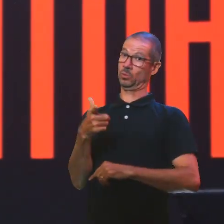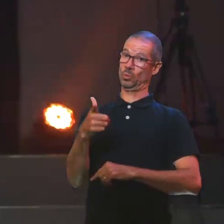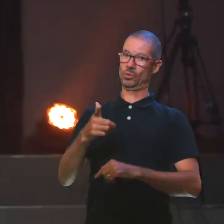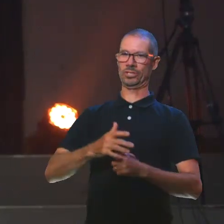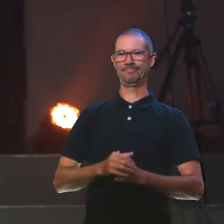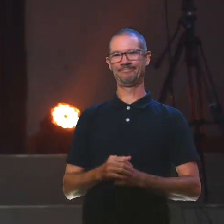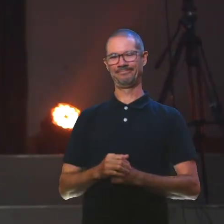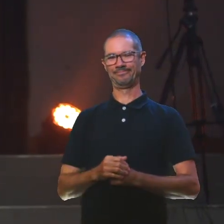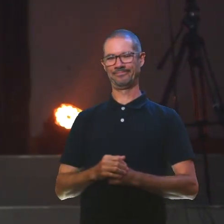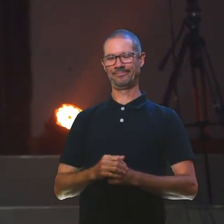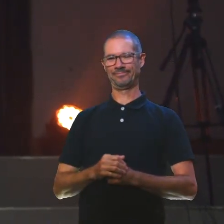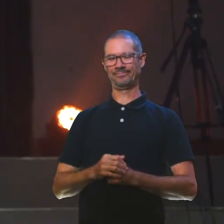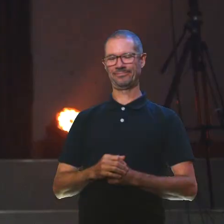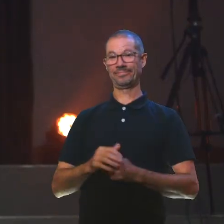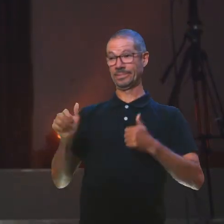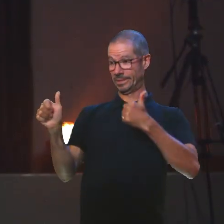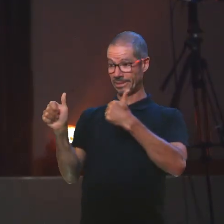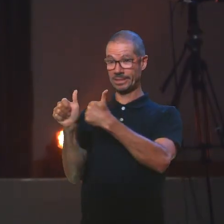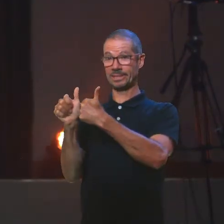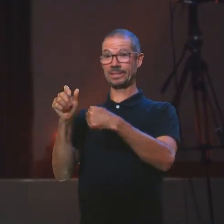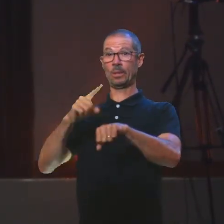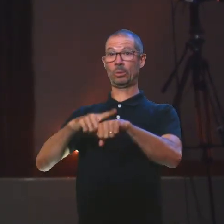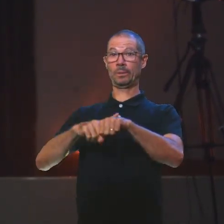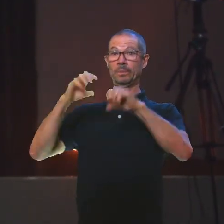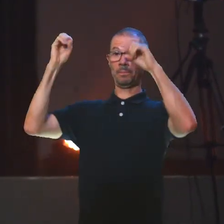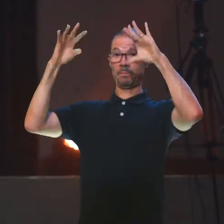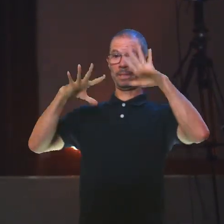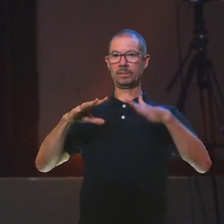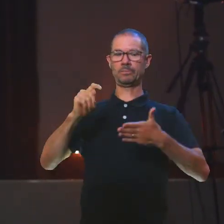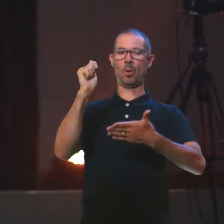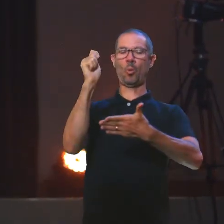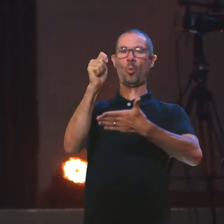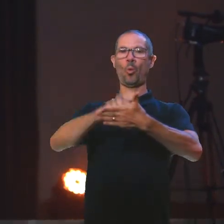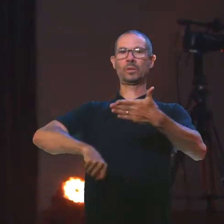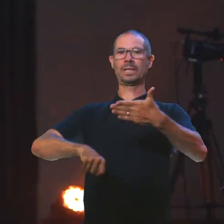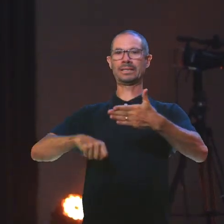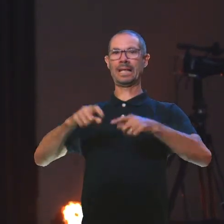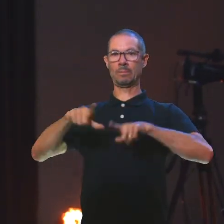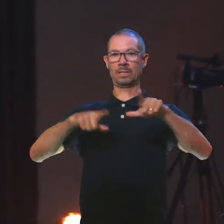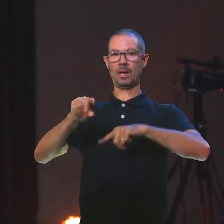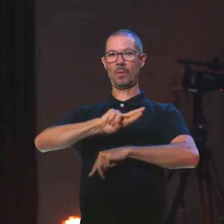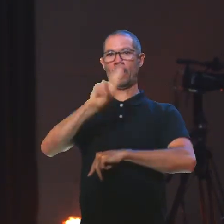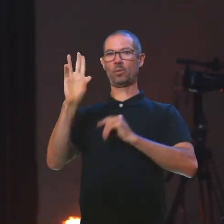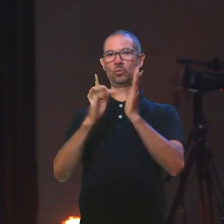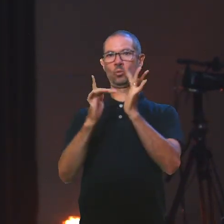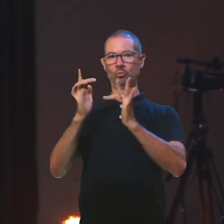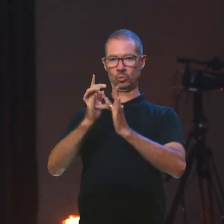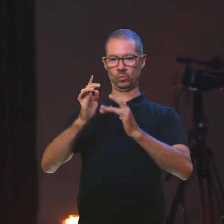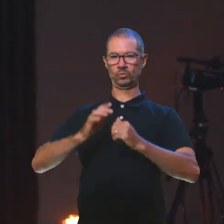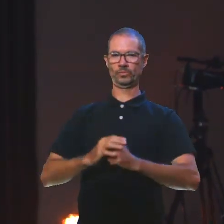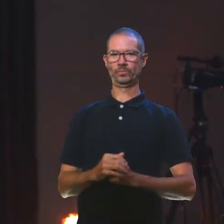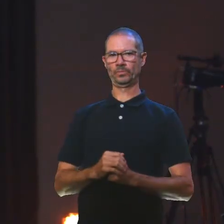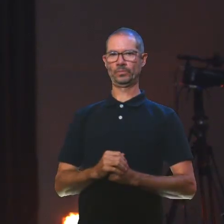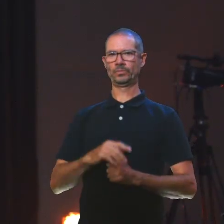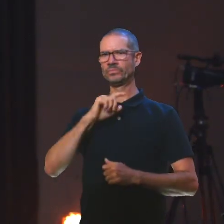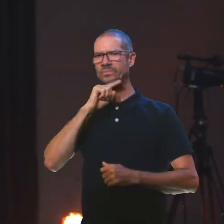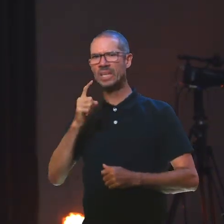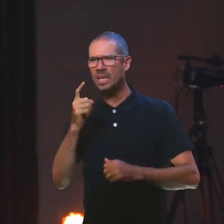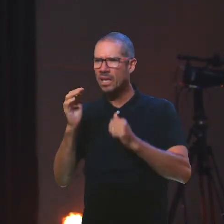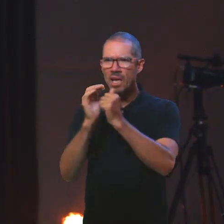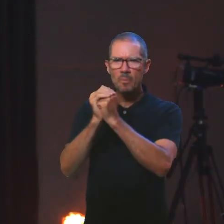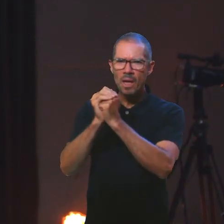é assim. Mas vai chegar o tempo da bênção, meu irmão, que você vai ser contratado em nome de Jesus. Ninguém fala